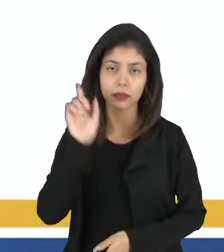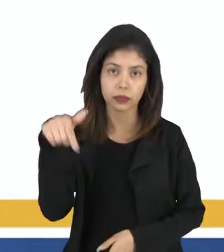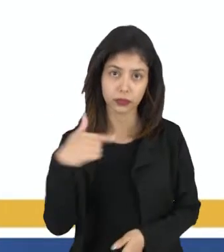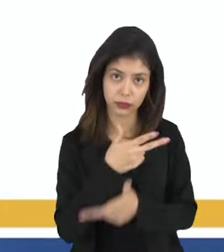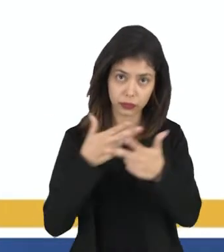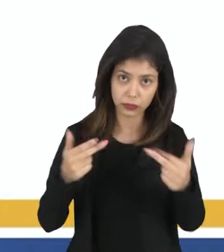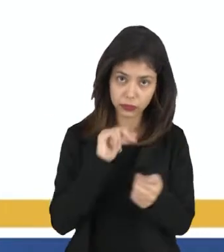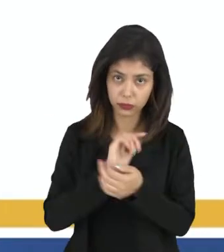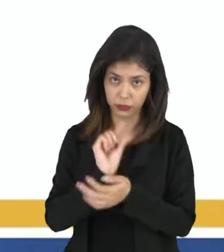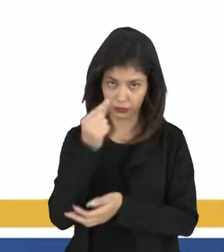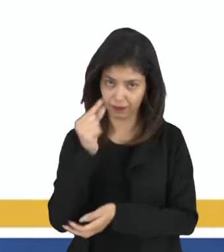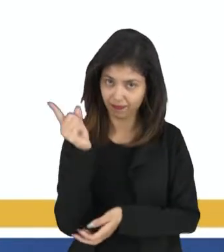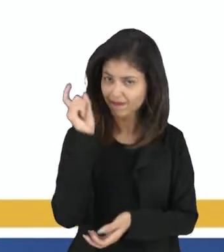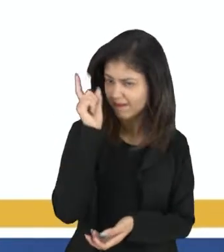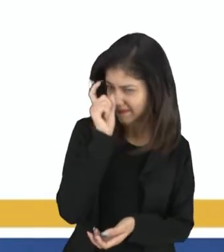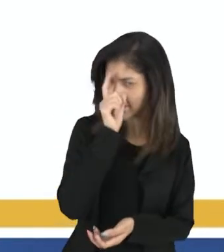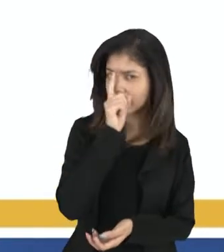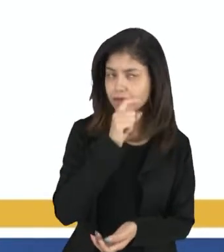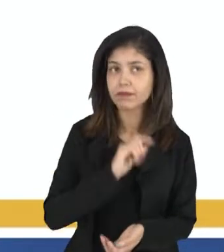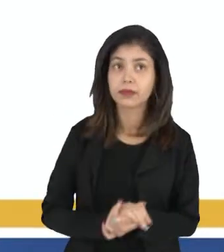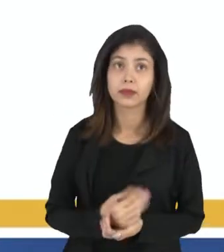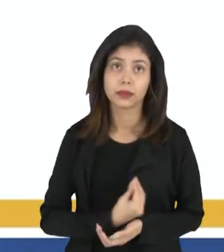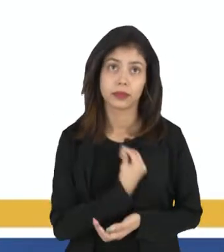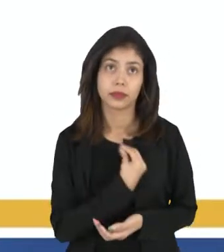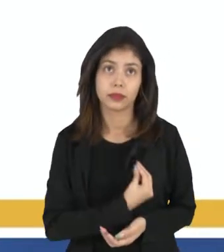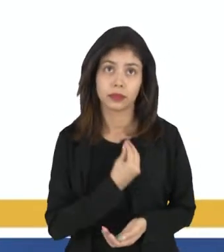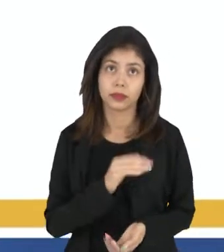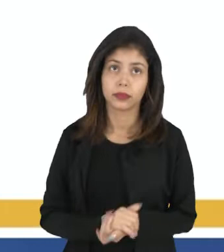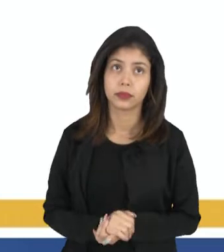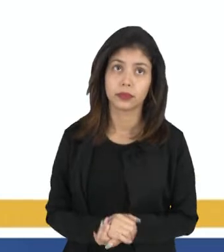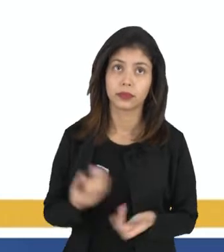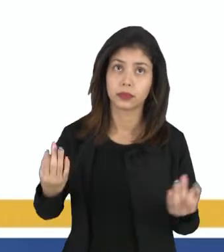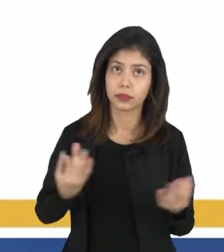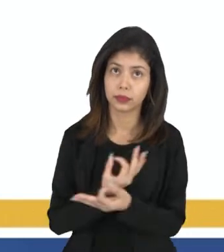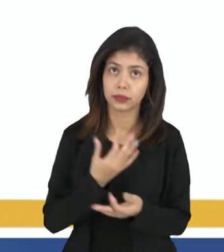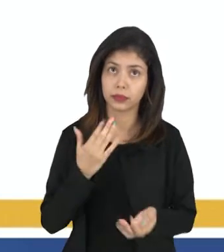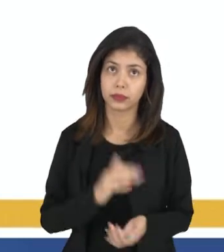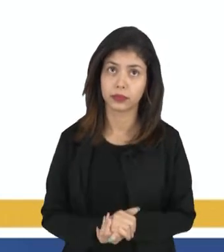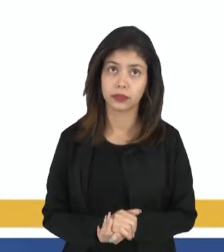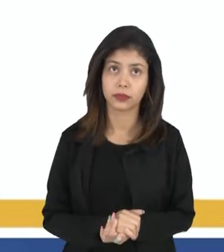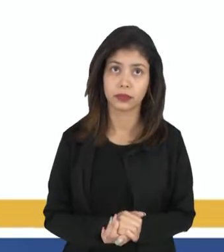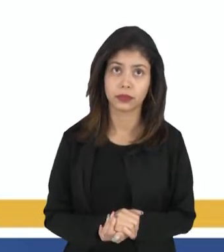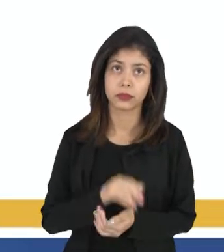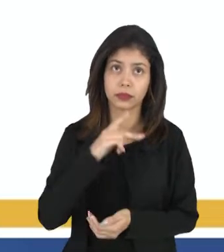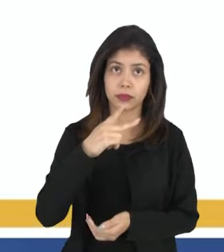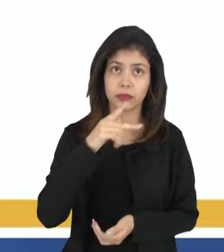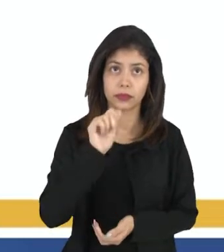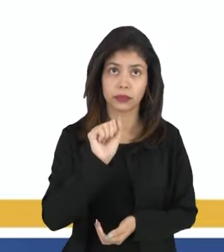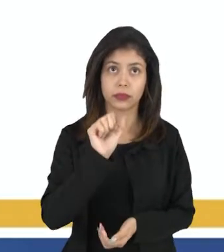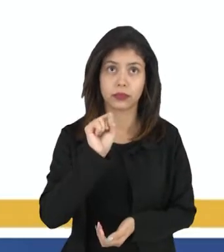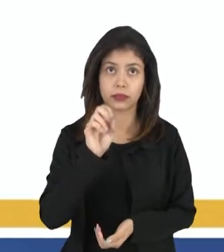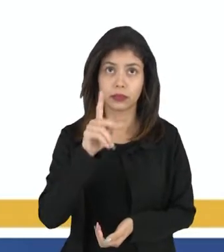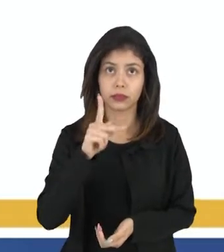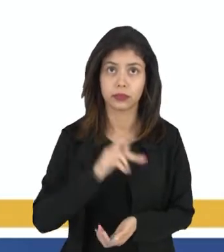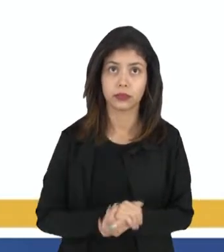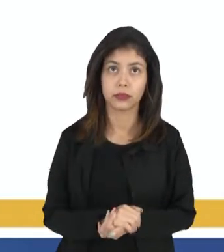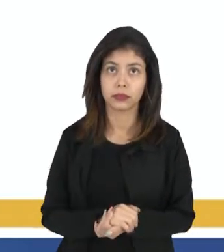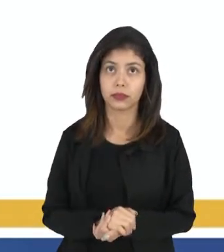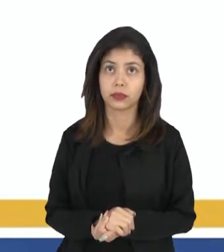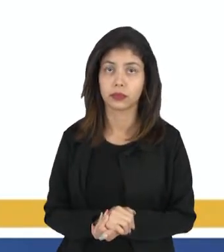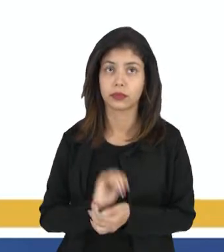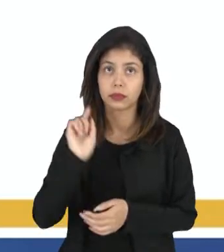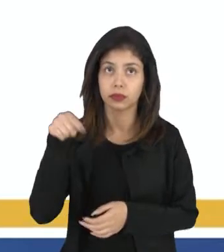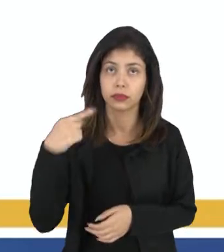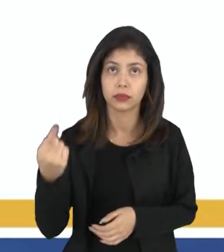outra coisa um pouquinho complicada do present perfect é o past participle.